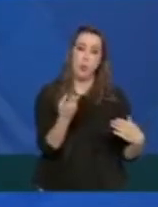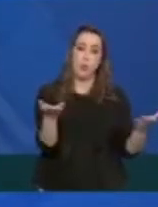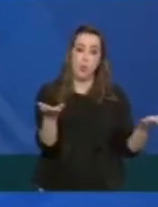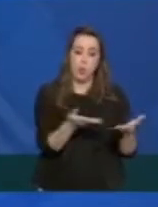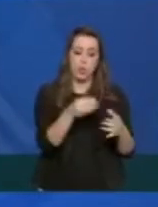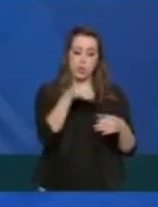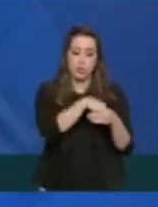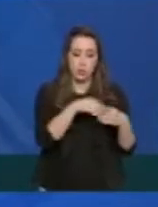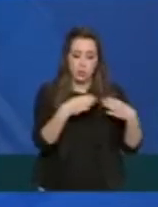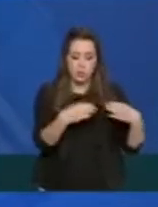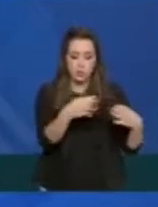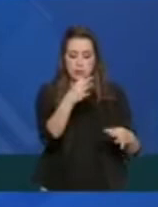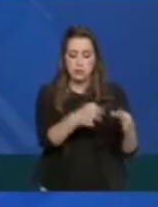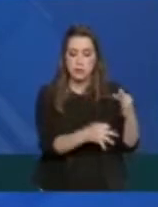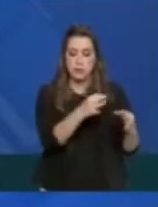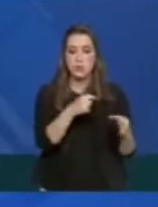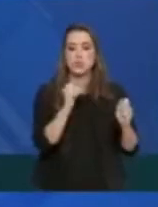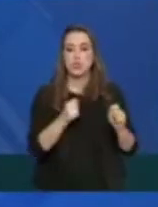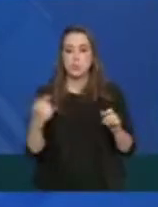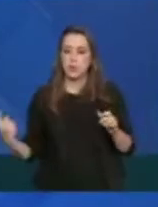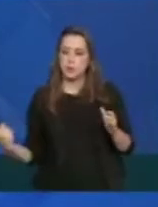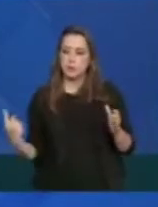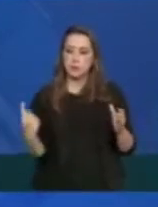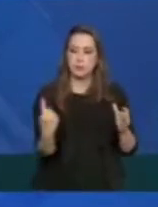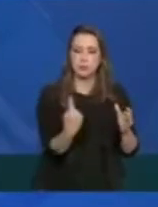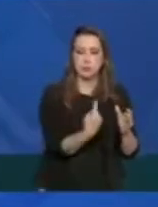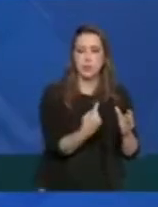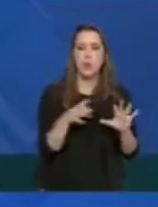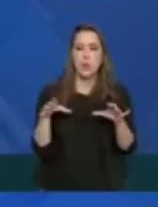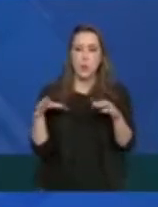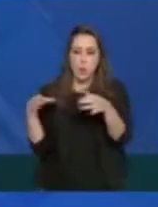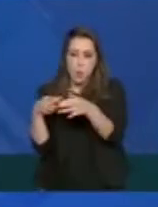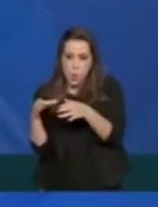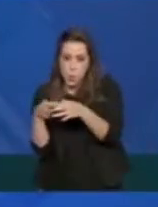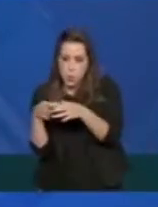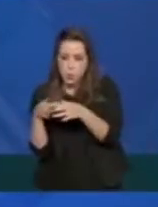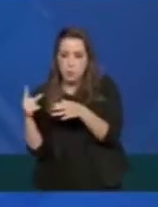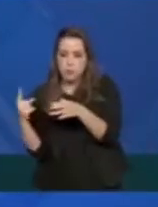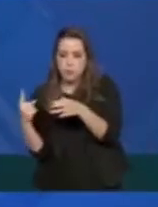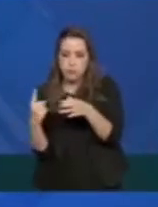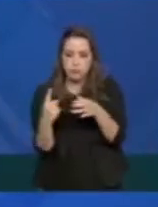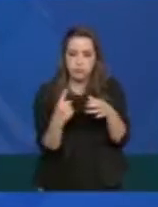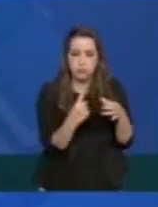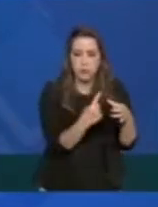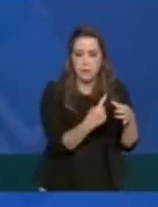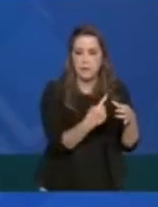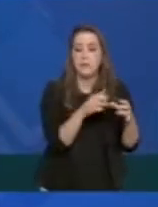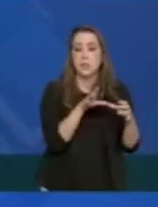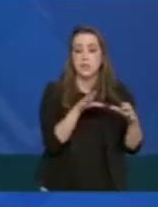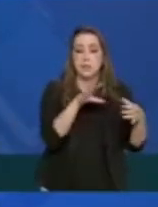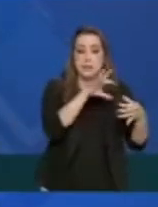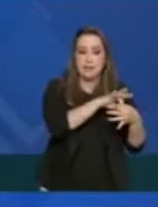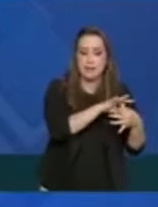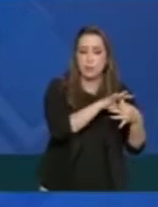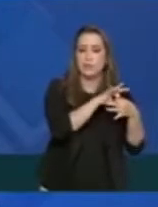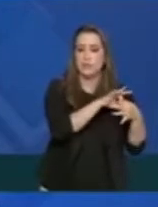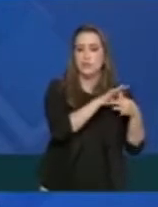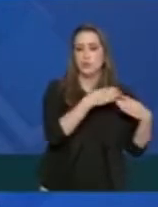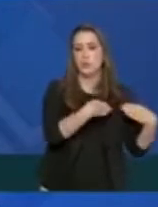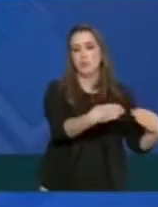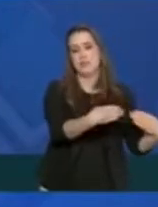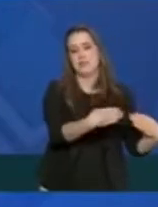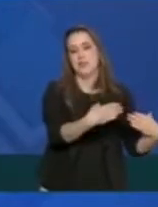gente possa efetivamente participar das discussões da segurança pública no país. E isso é importante, porque nosso trabalho depende de decisões do